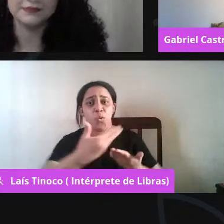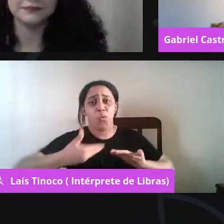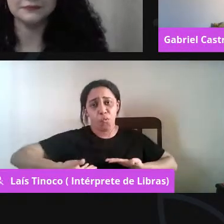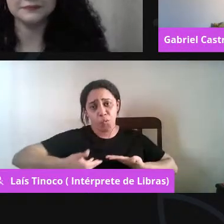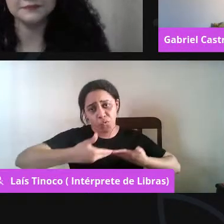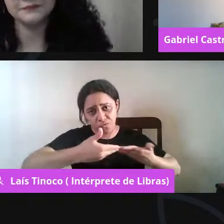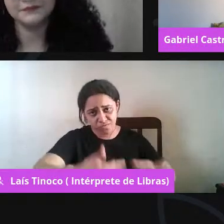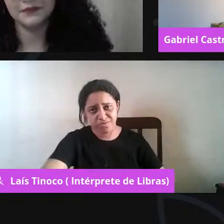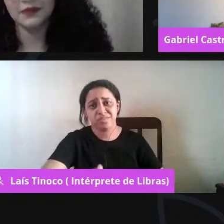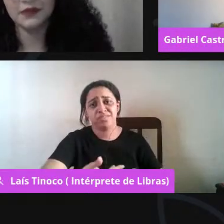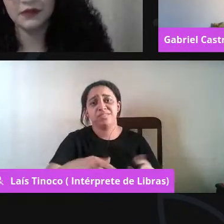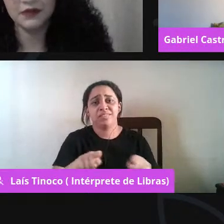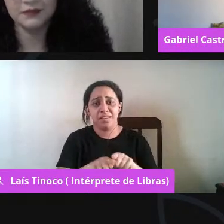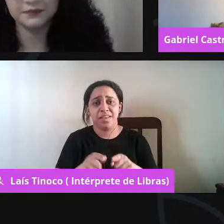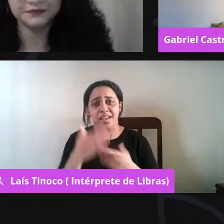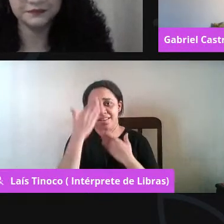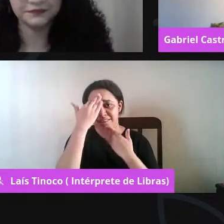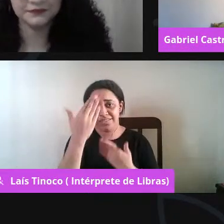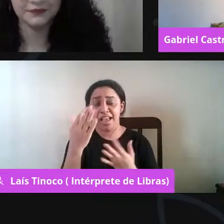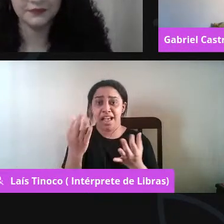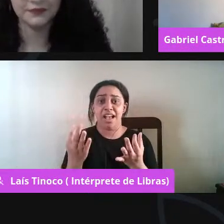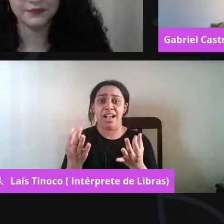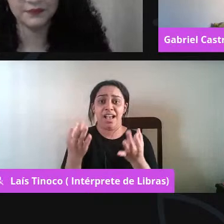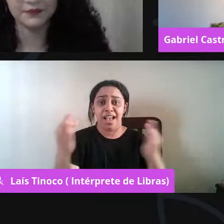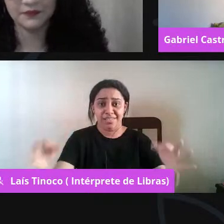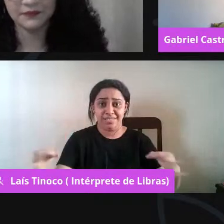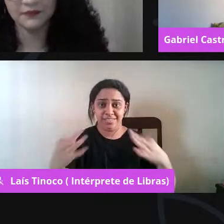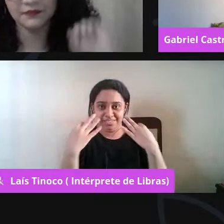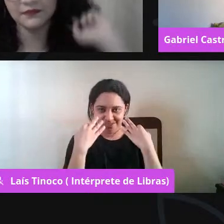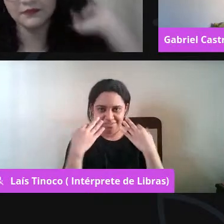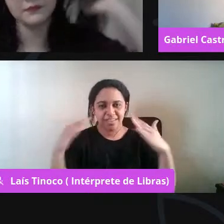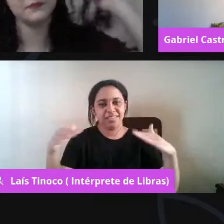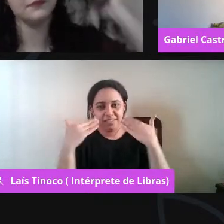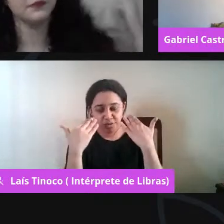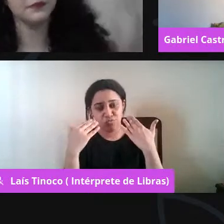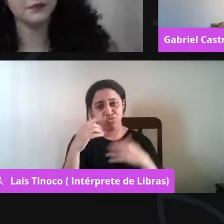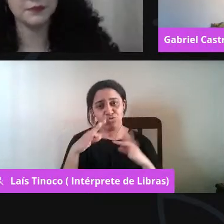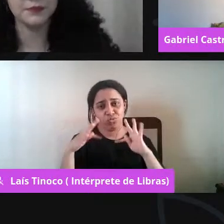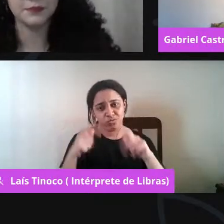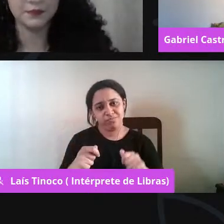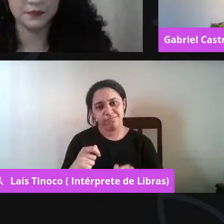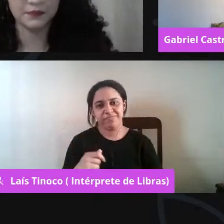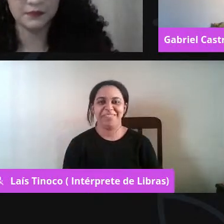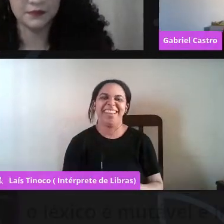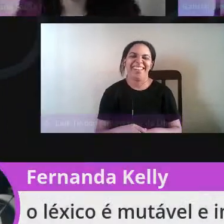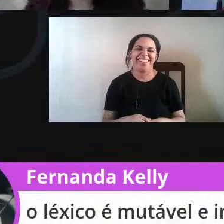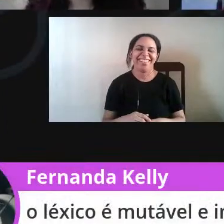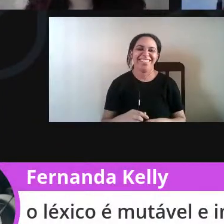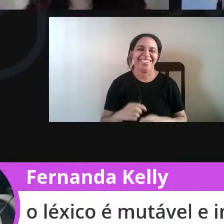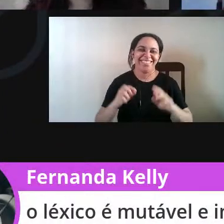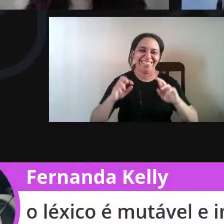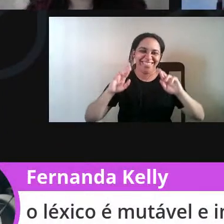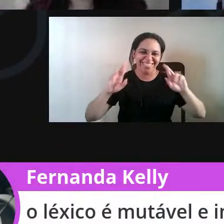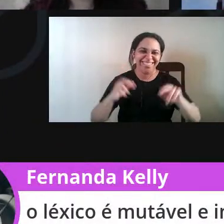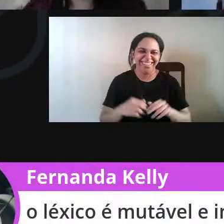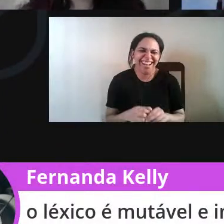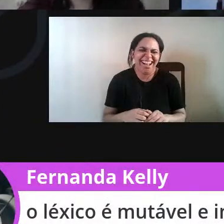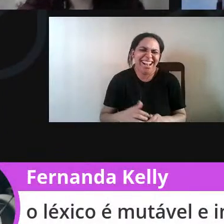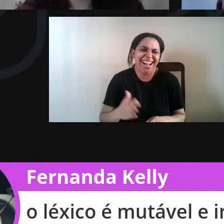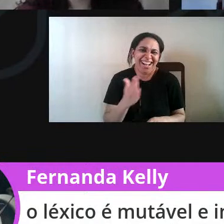convite, agradeço mais uma vez a atenção de vocês, espero que vocês tenham gostado. Claro, vocês não vão dizer que não gostaram dessa velhinha chata,